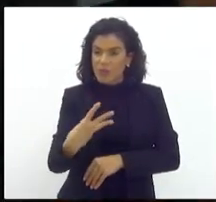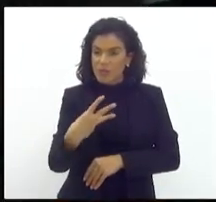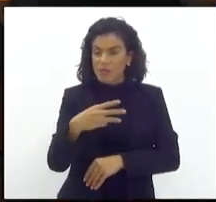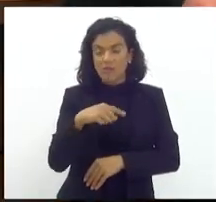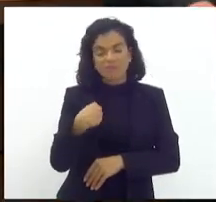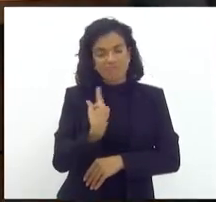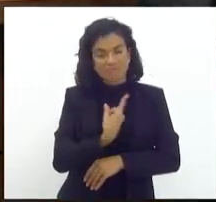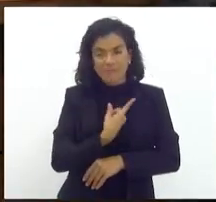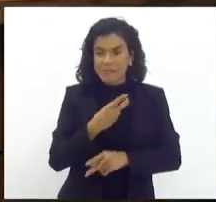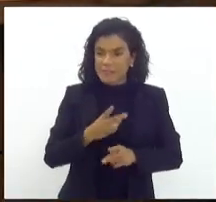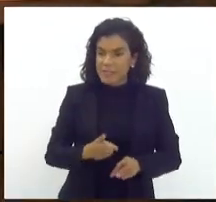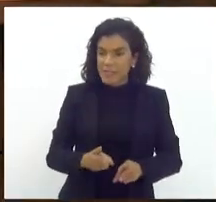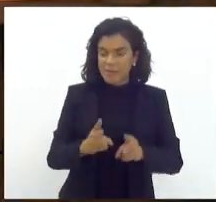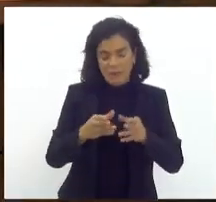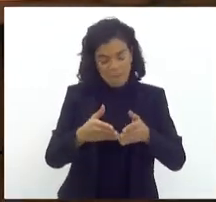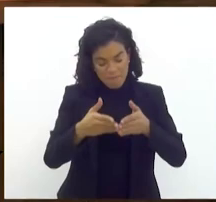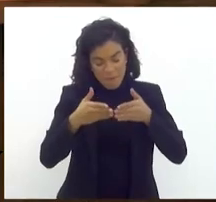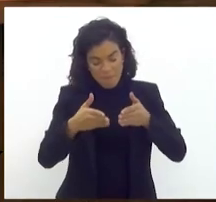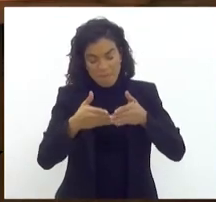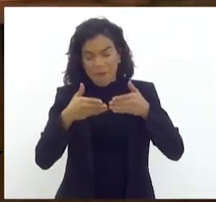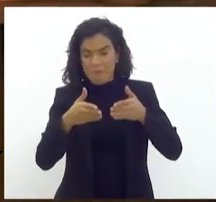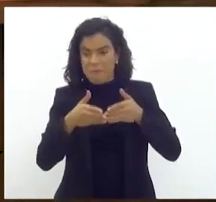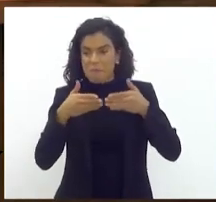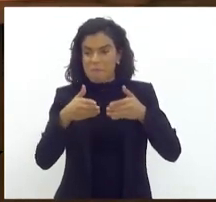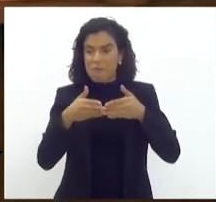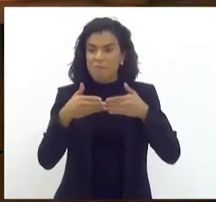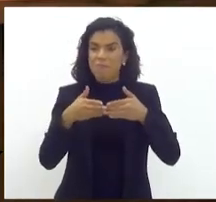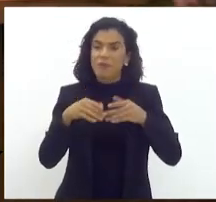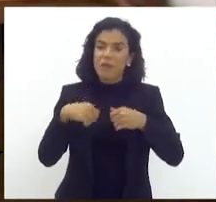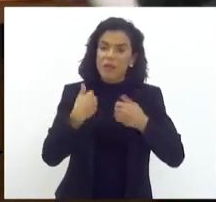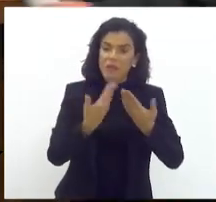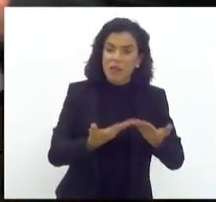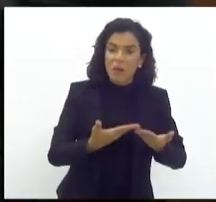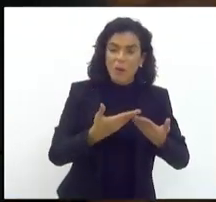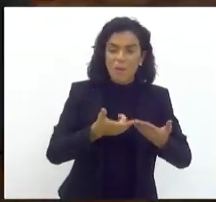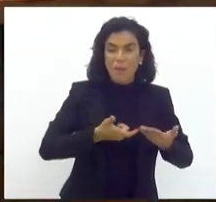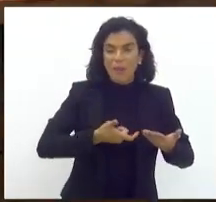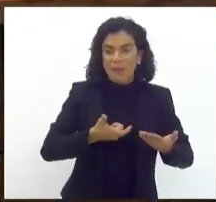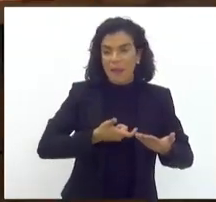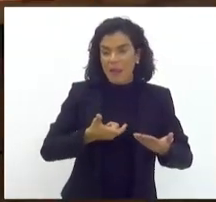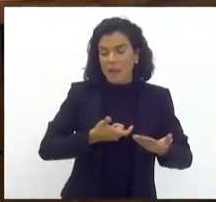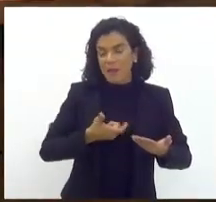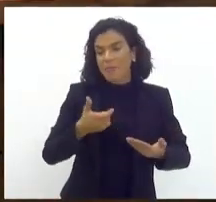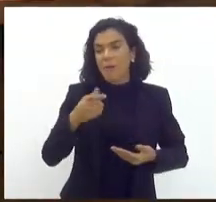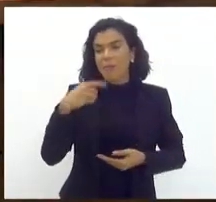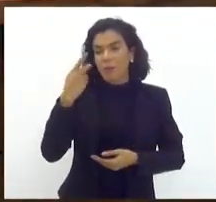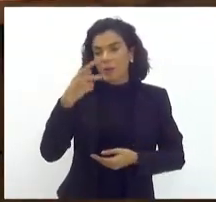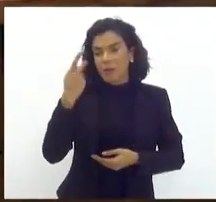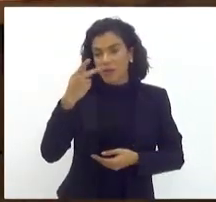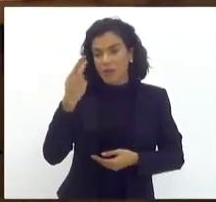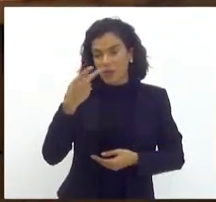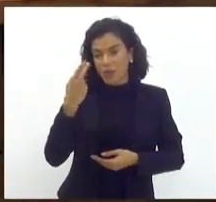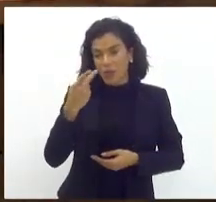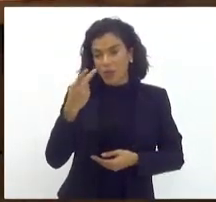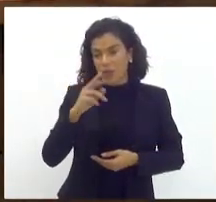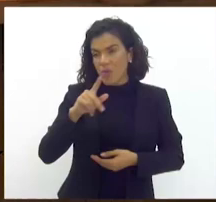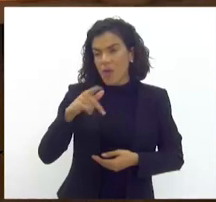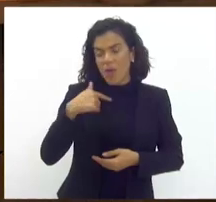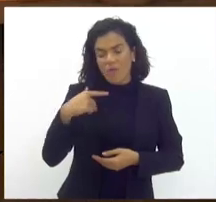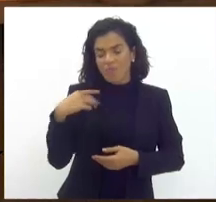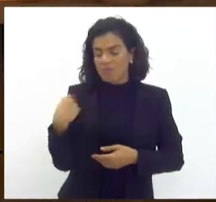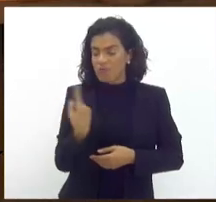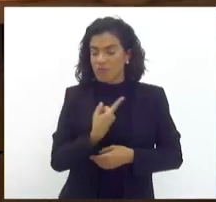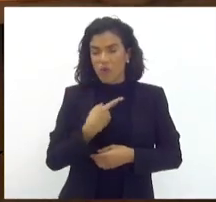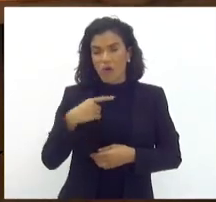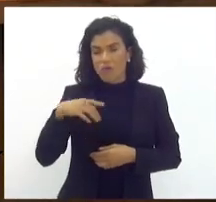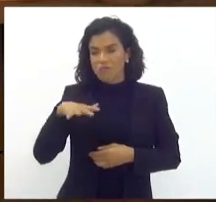a gente sempre tem esse vestido em projetos de resolução medalhas para políticos comandados que são do nosso não são do nosso campo ideológico